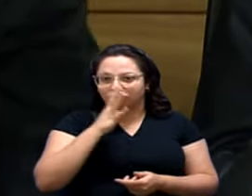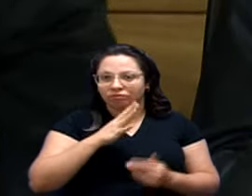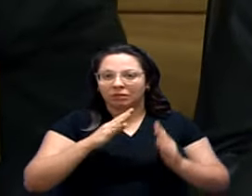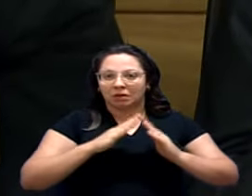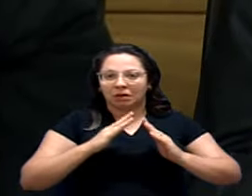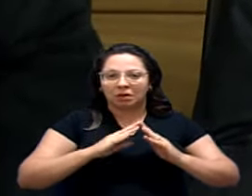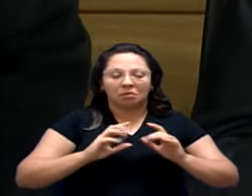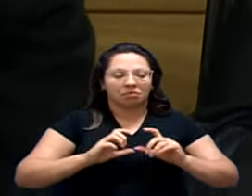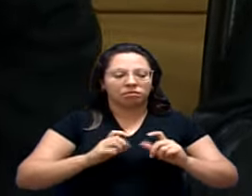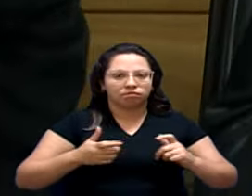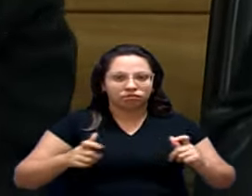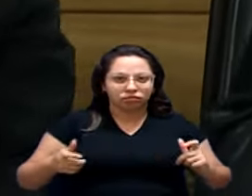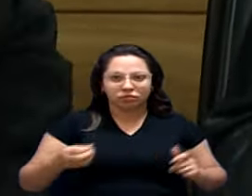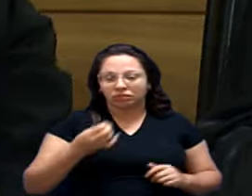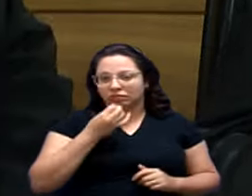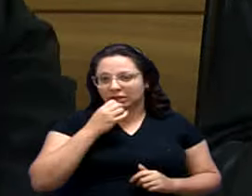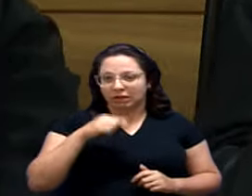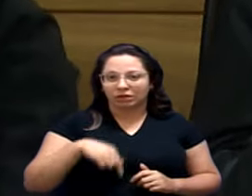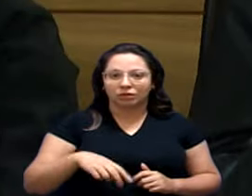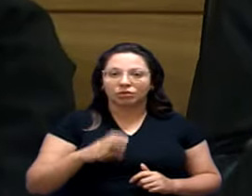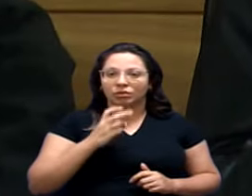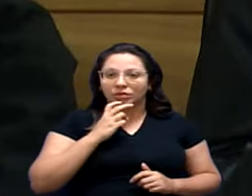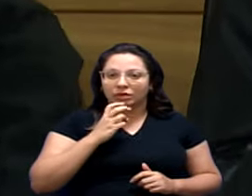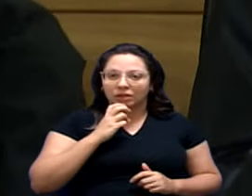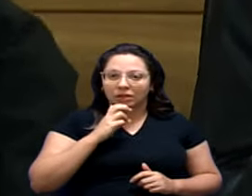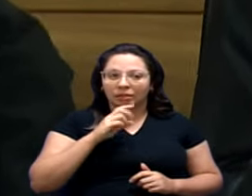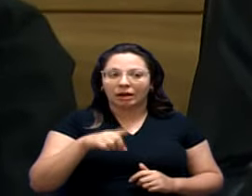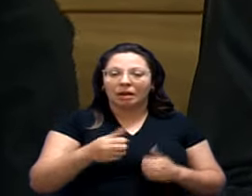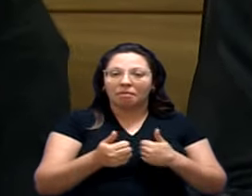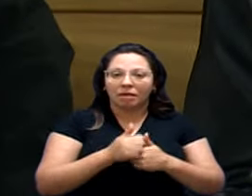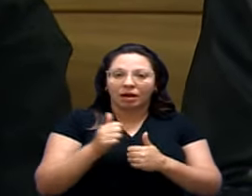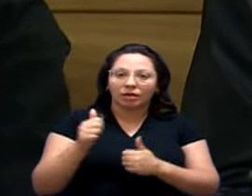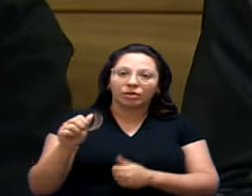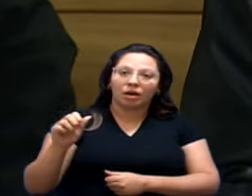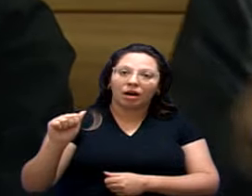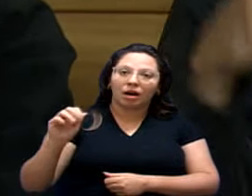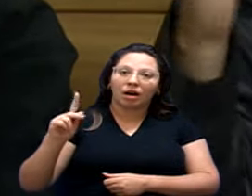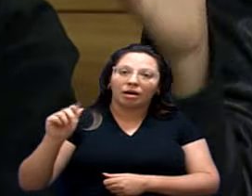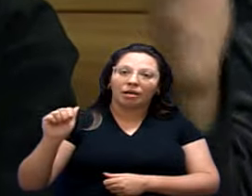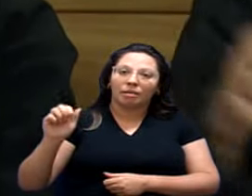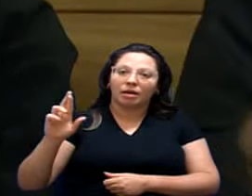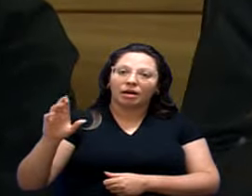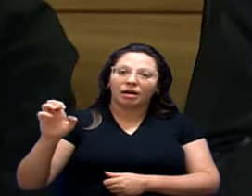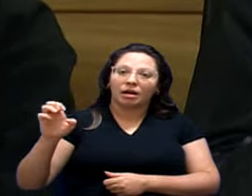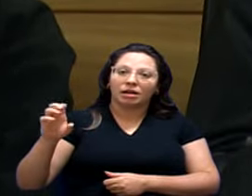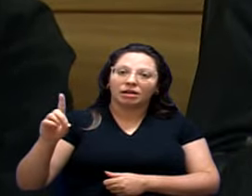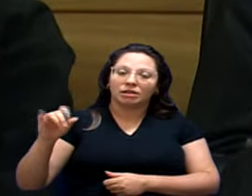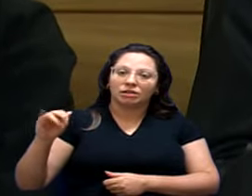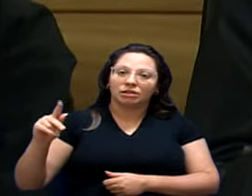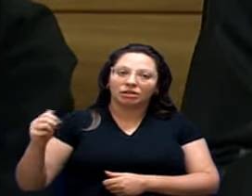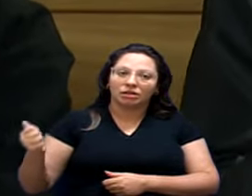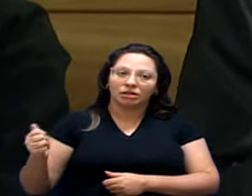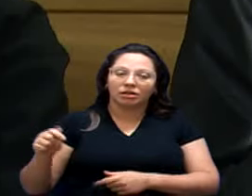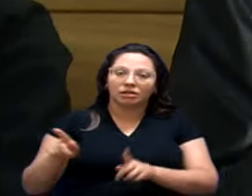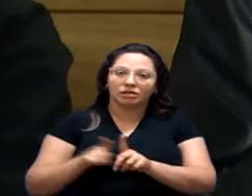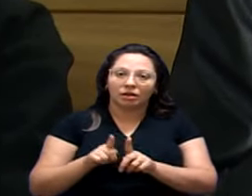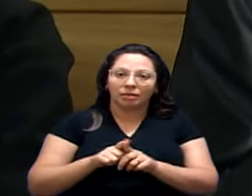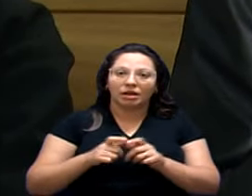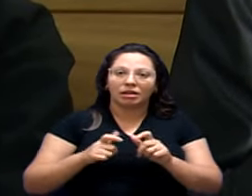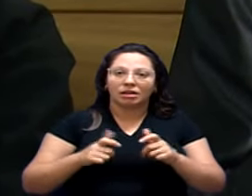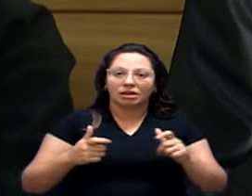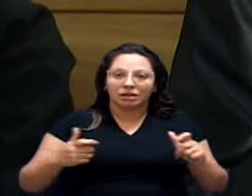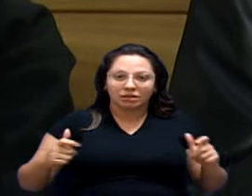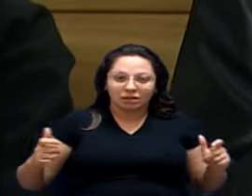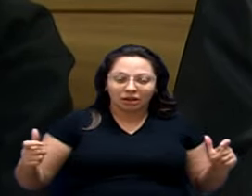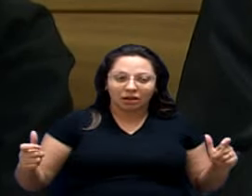Sorocaba para finalizar lá PR da região do Aparecidinha nós temos ali vários bairros cresceram muito finaliza aqui